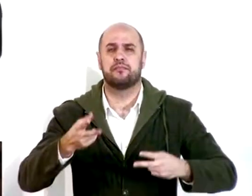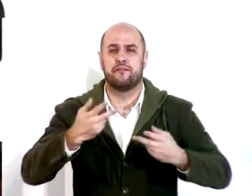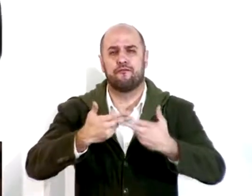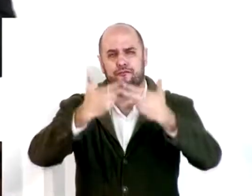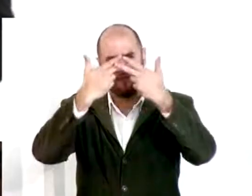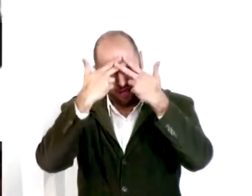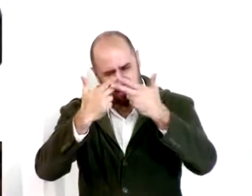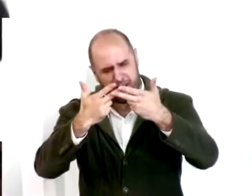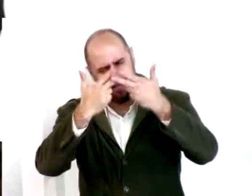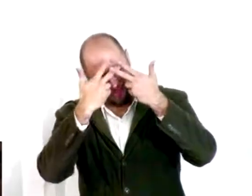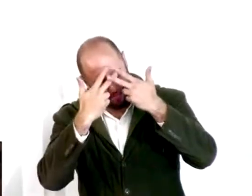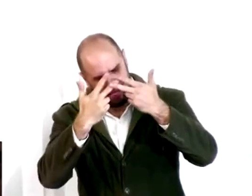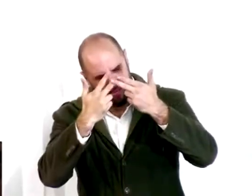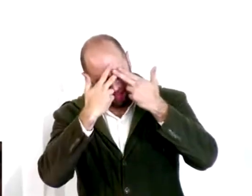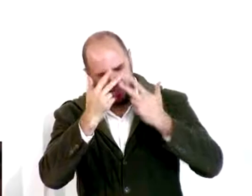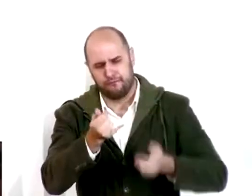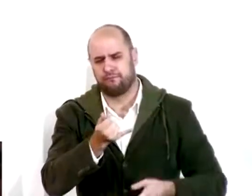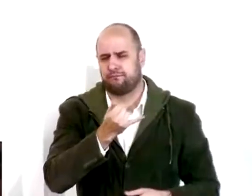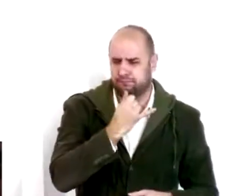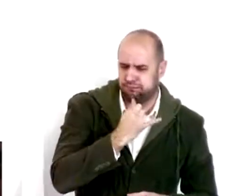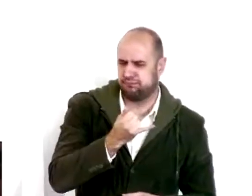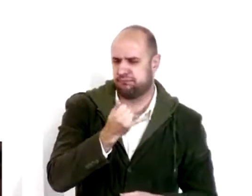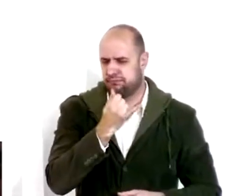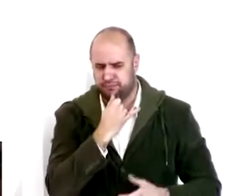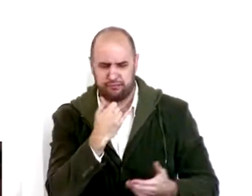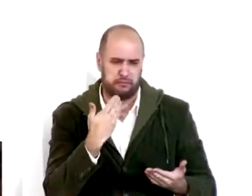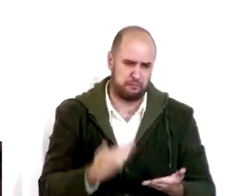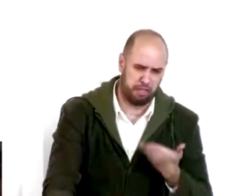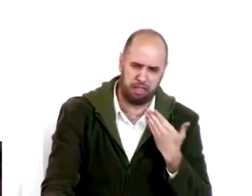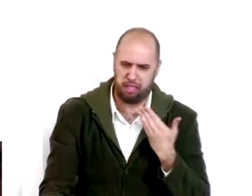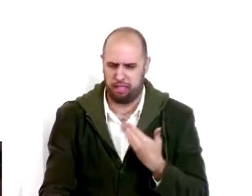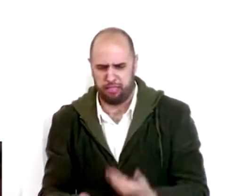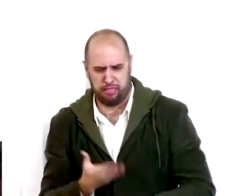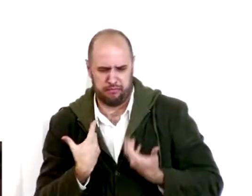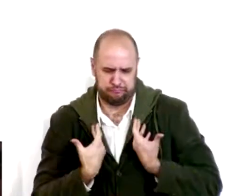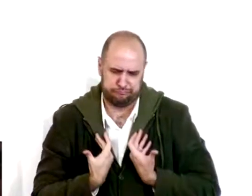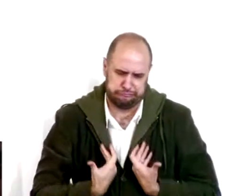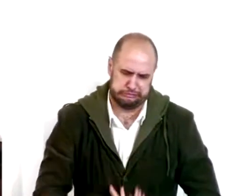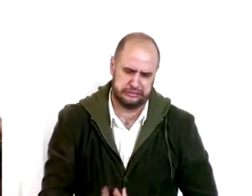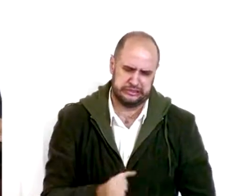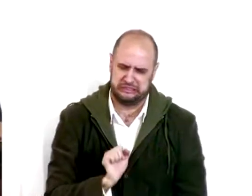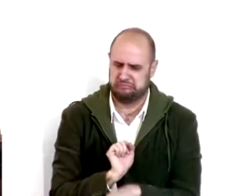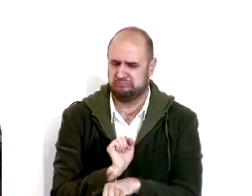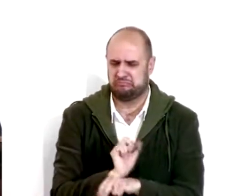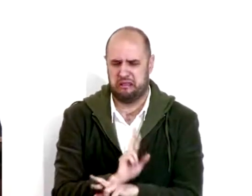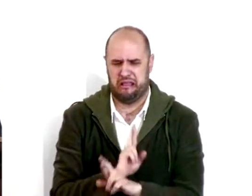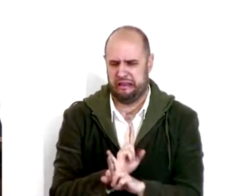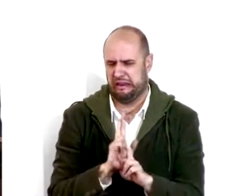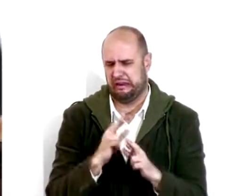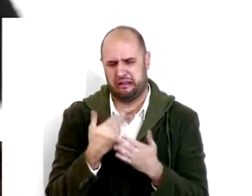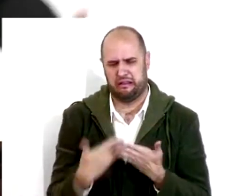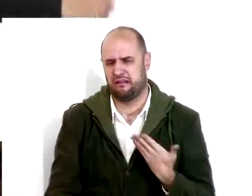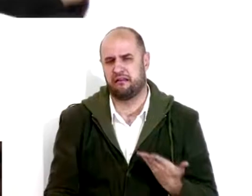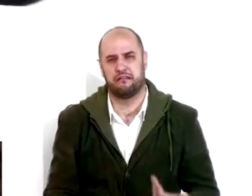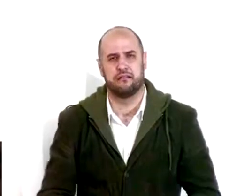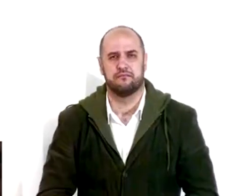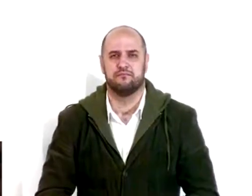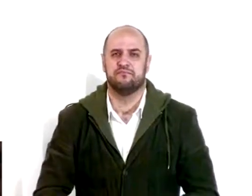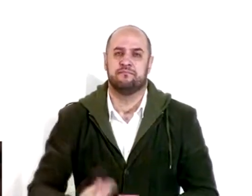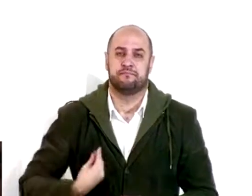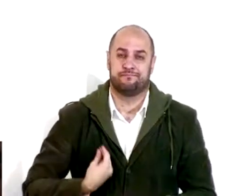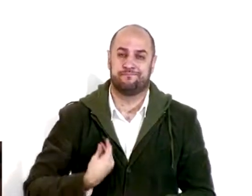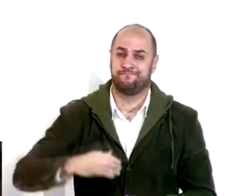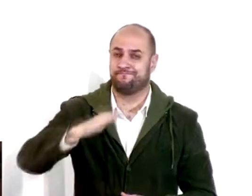frustração, decepção, desilusão, desânimo, falta de esperança. Vivemos num país